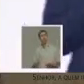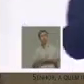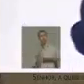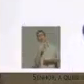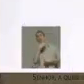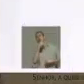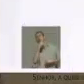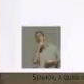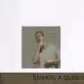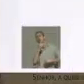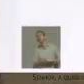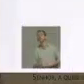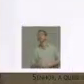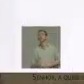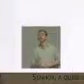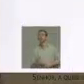Esse menino era pobre?